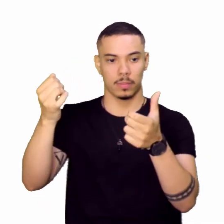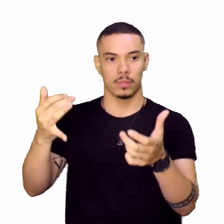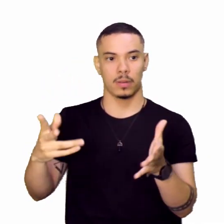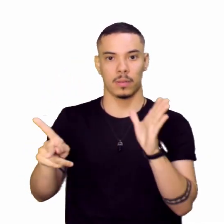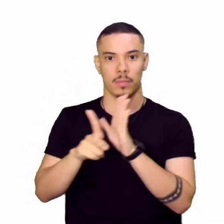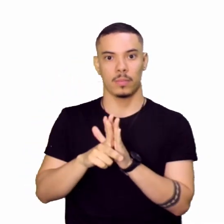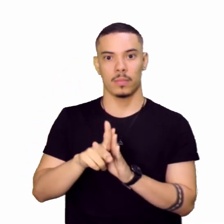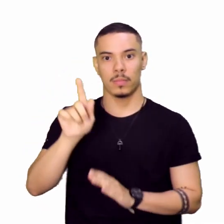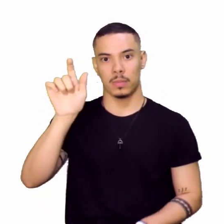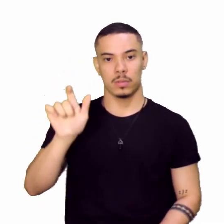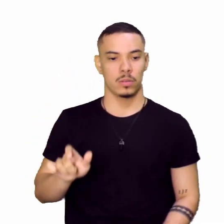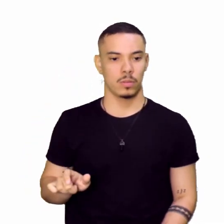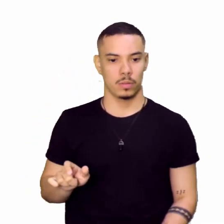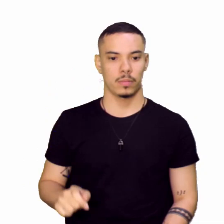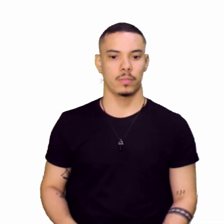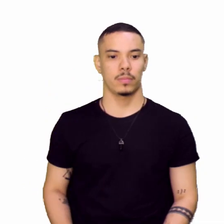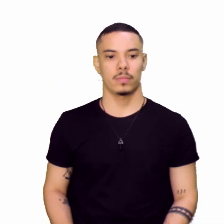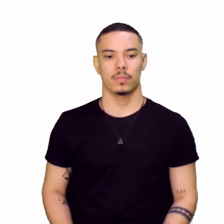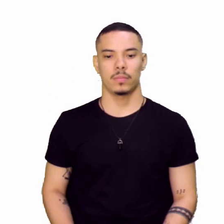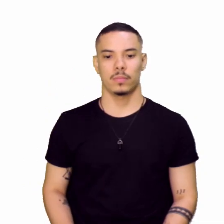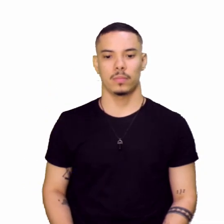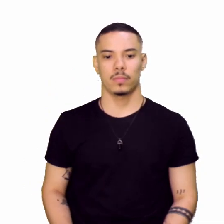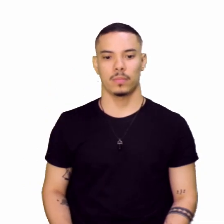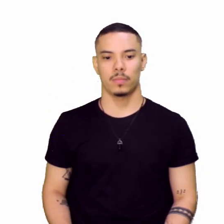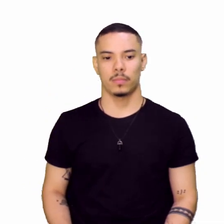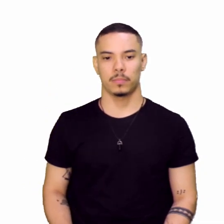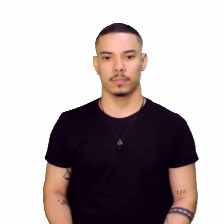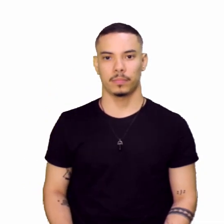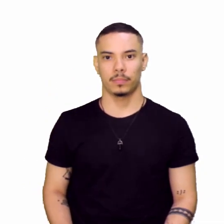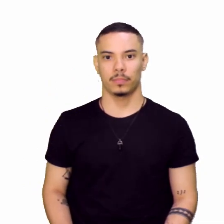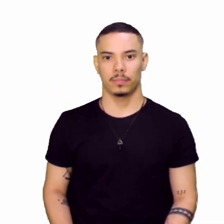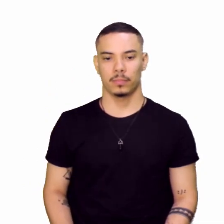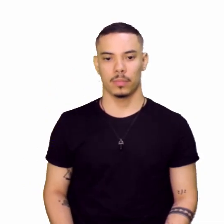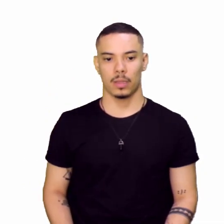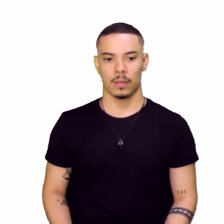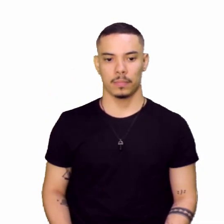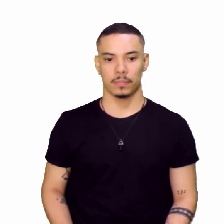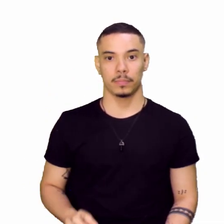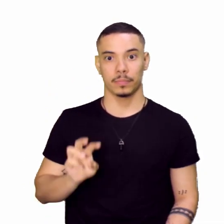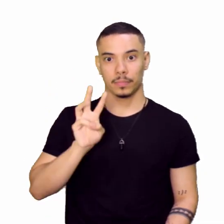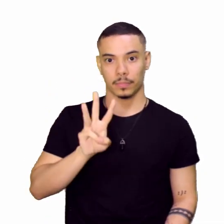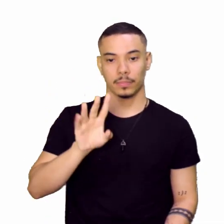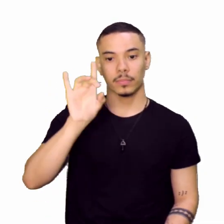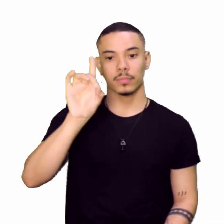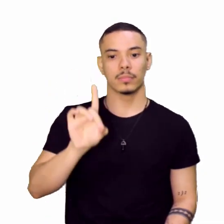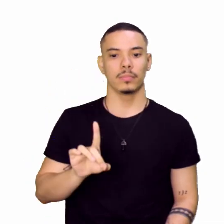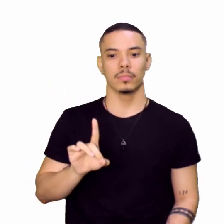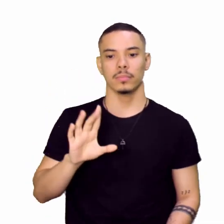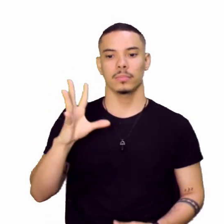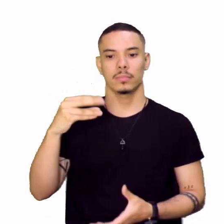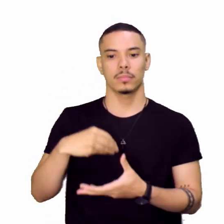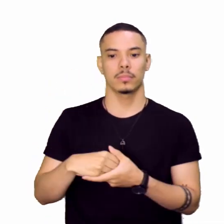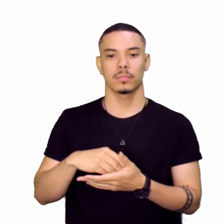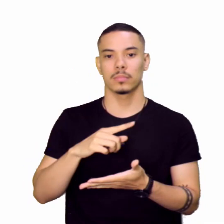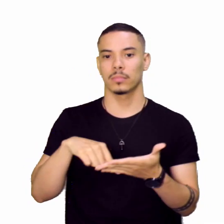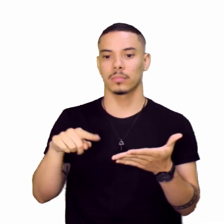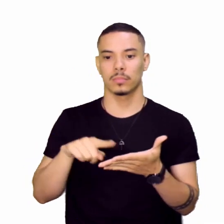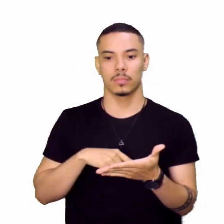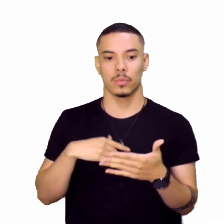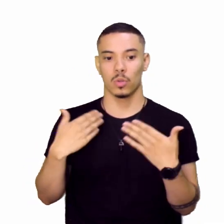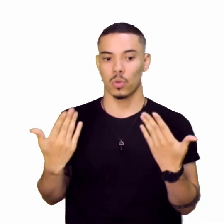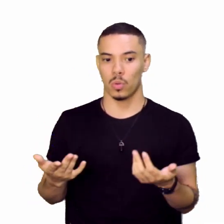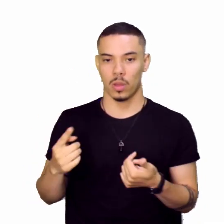Então tá aqui ó veja o que que é isso esses três direitos Estão dispostos na alternativa a